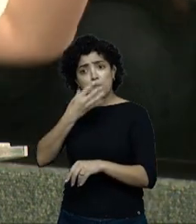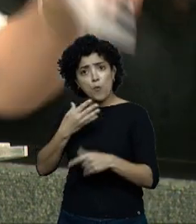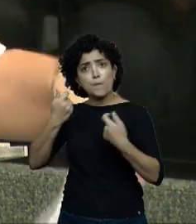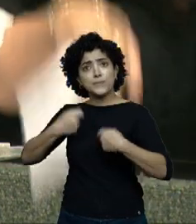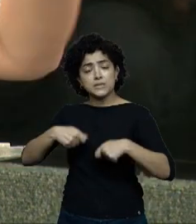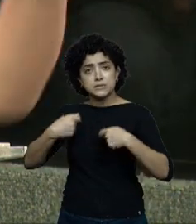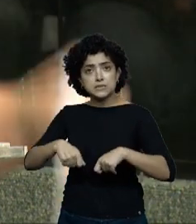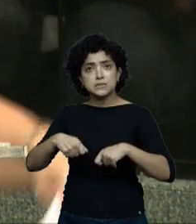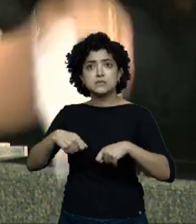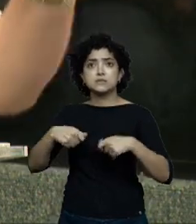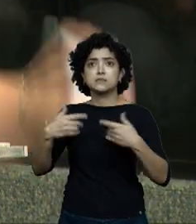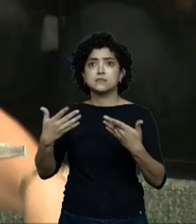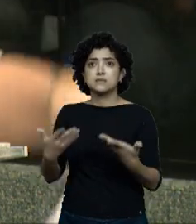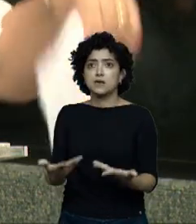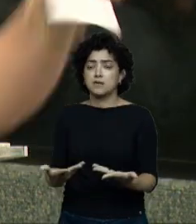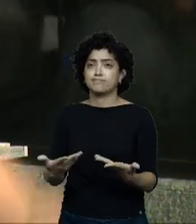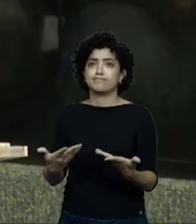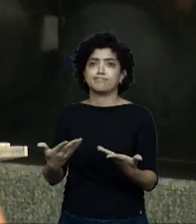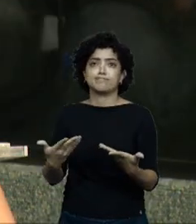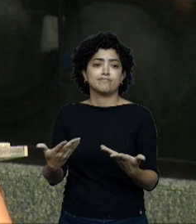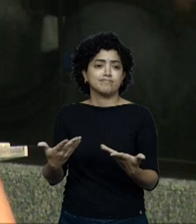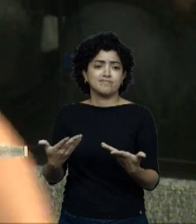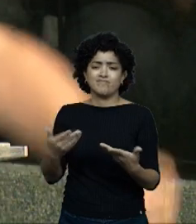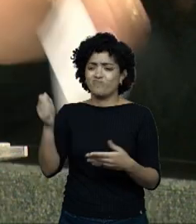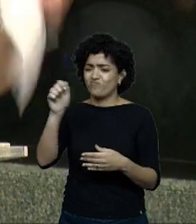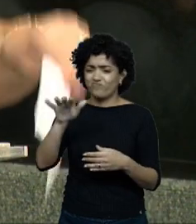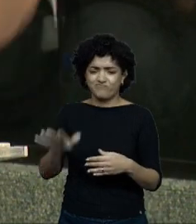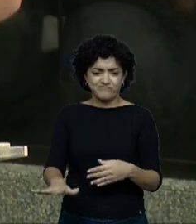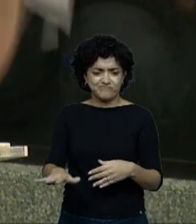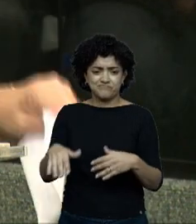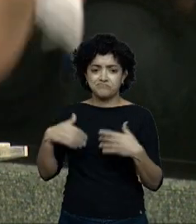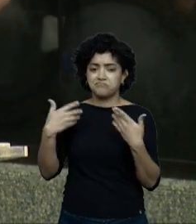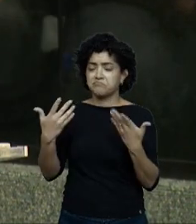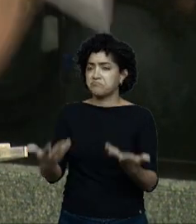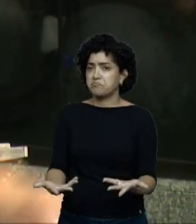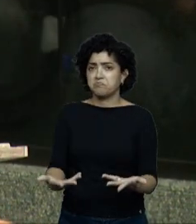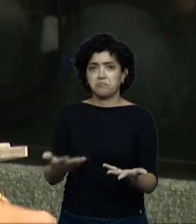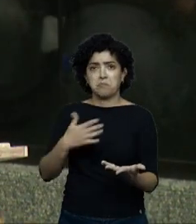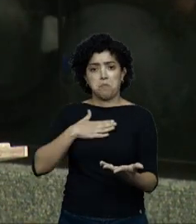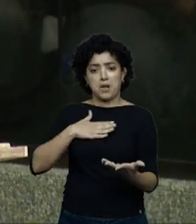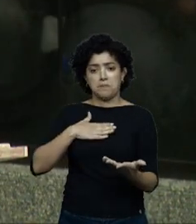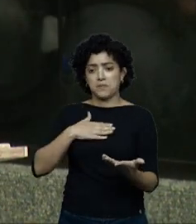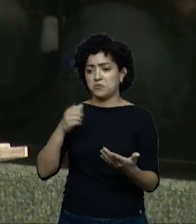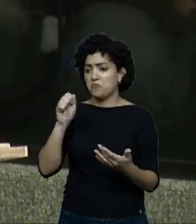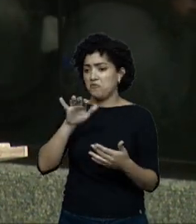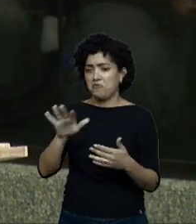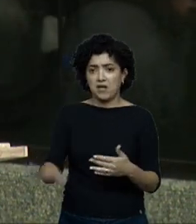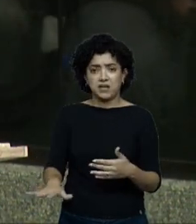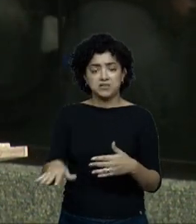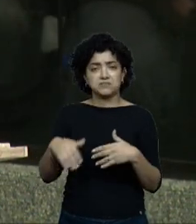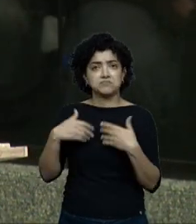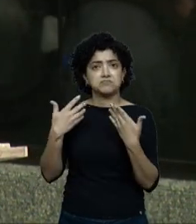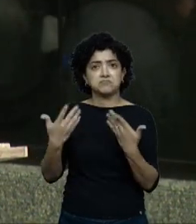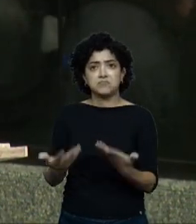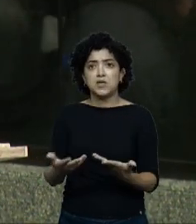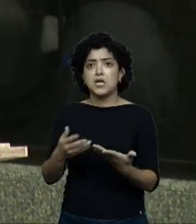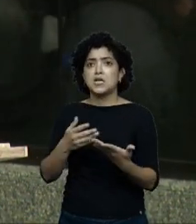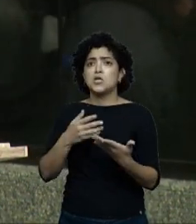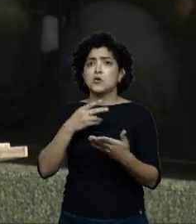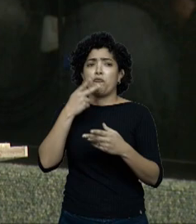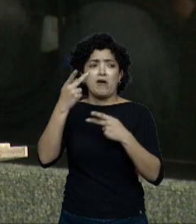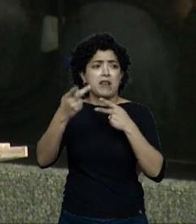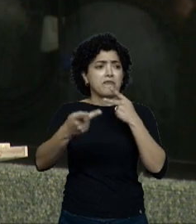mantra que para mim não vale mais não vale mais porque isso todo mundo